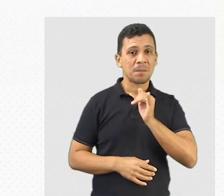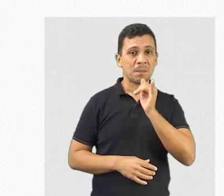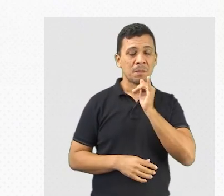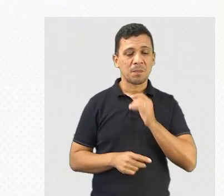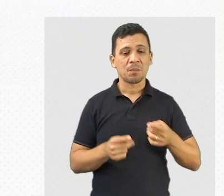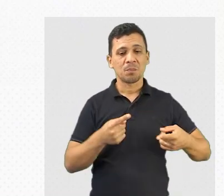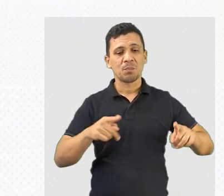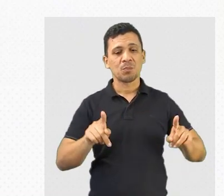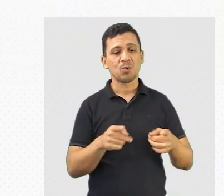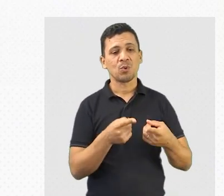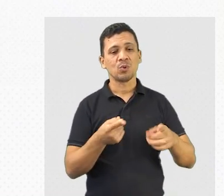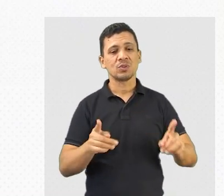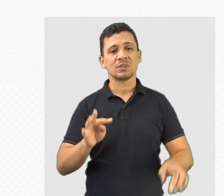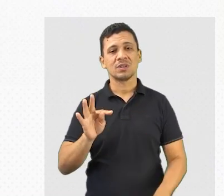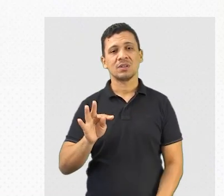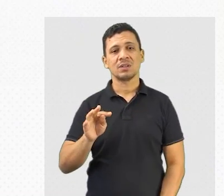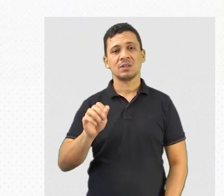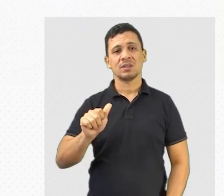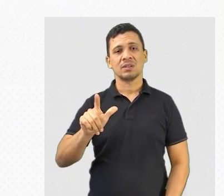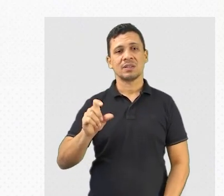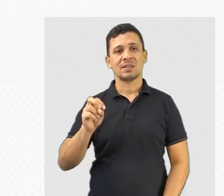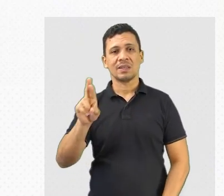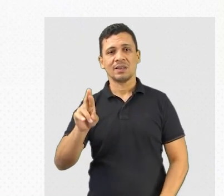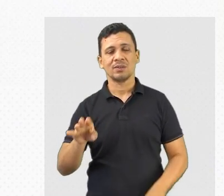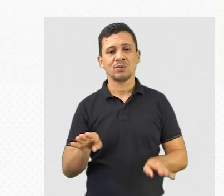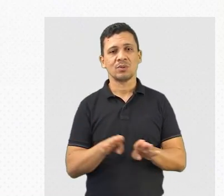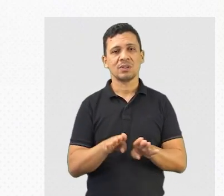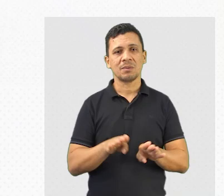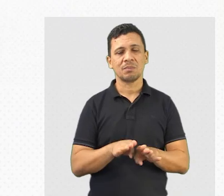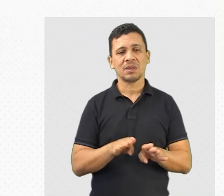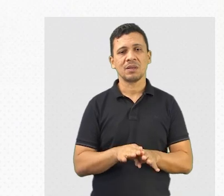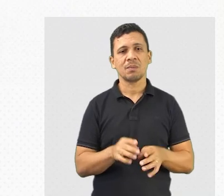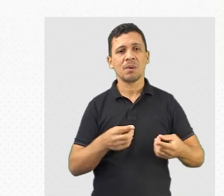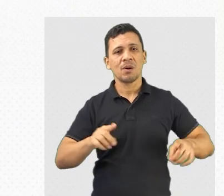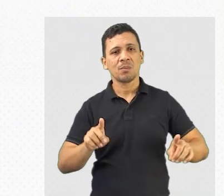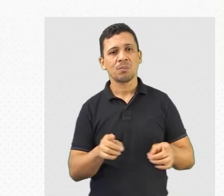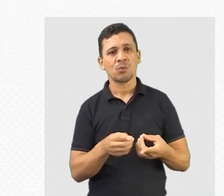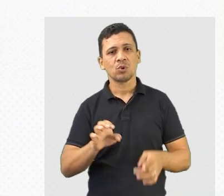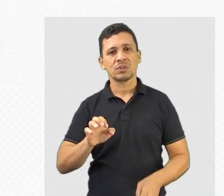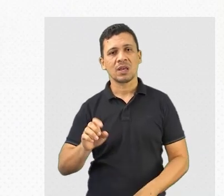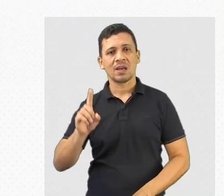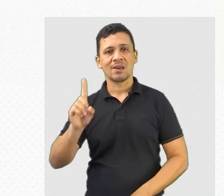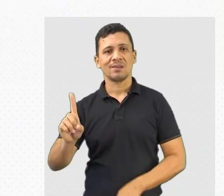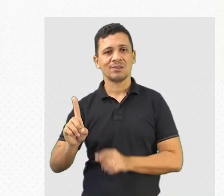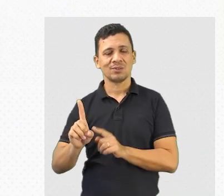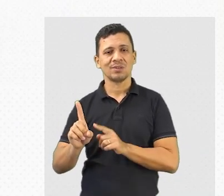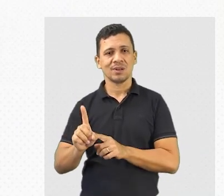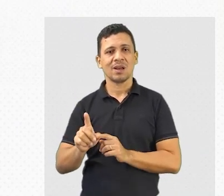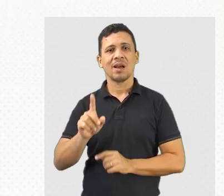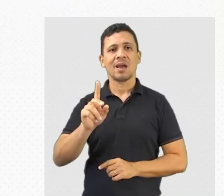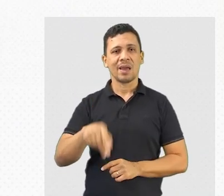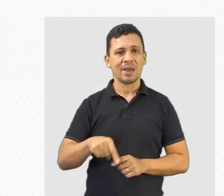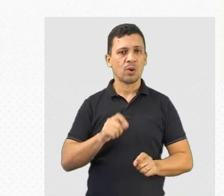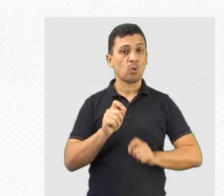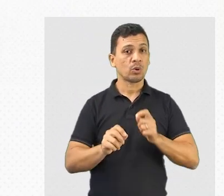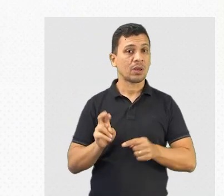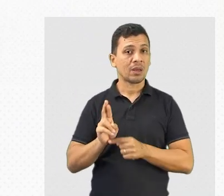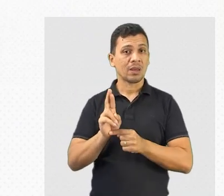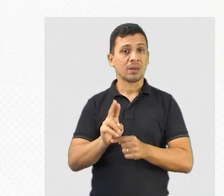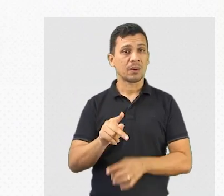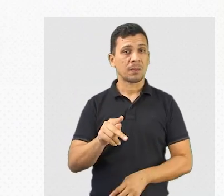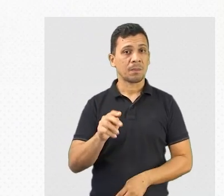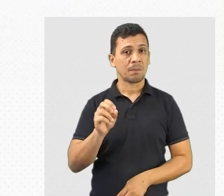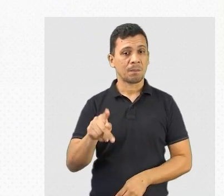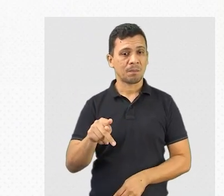Taylor Swift, músicas do Ed Sheeran, que são representações de cantores pop. Rock